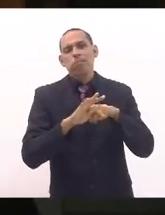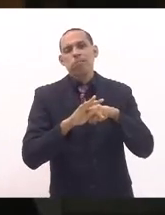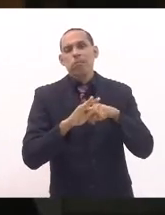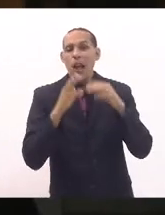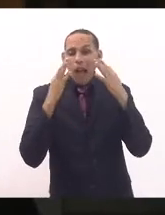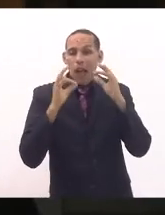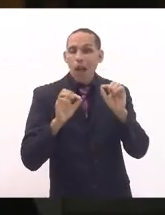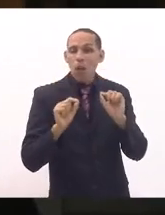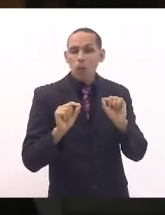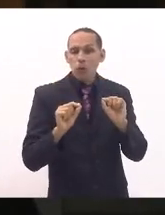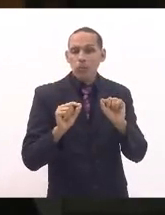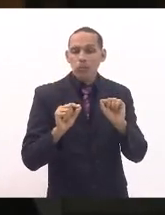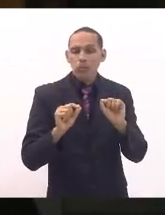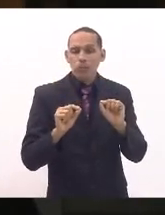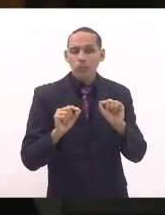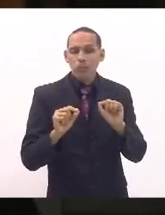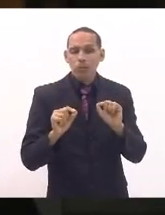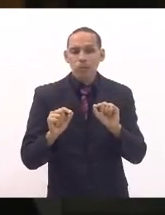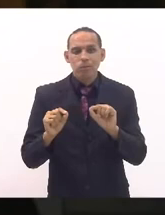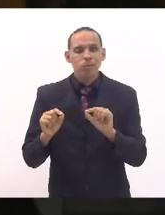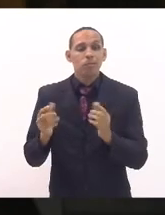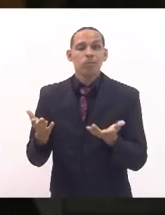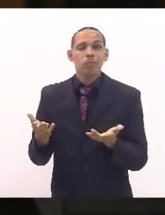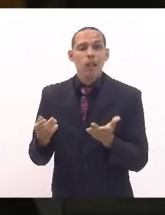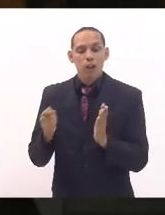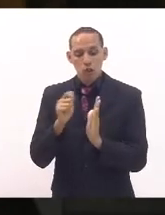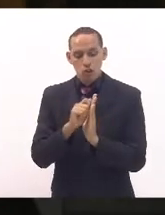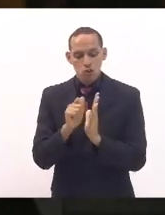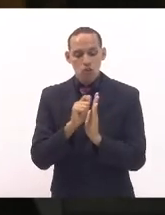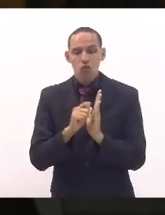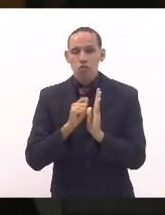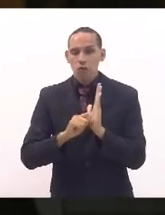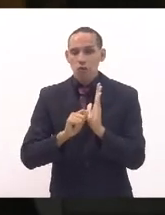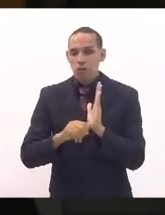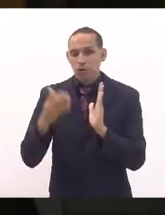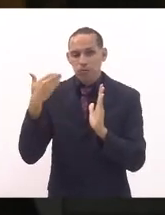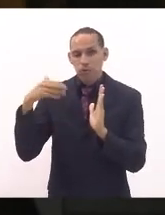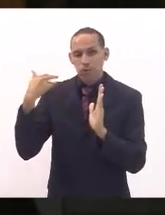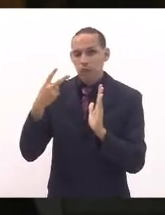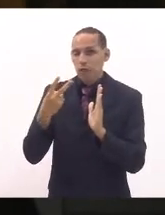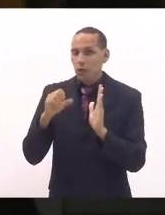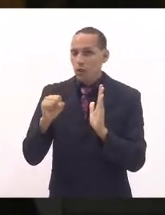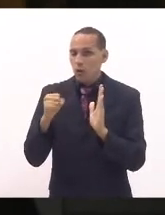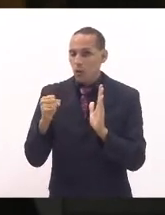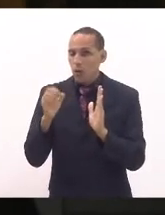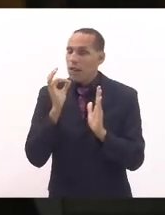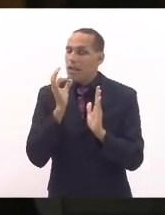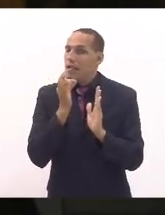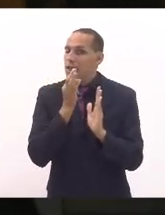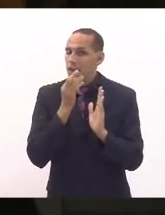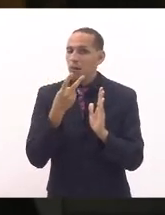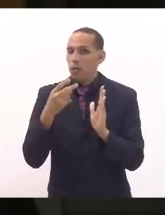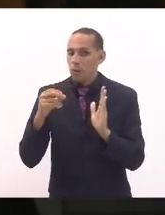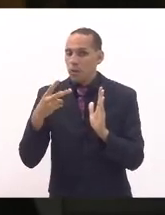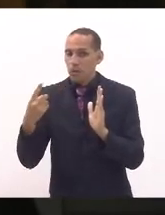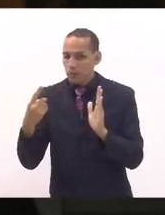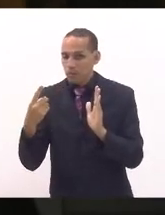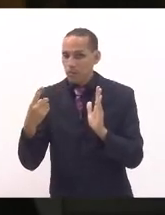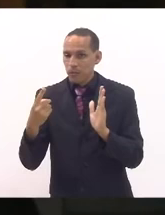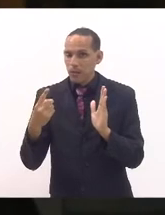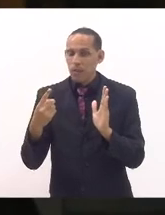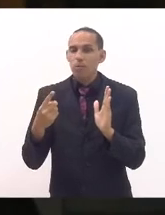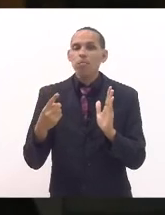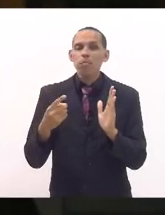atenção, porque isso foi escrito em 28 de setembro de 2021, visto